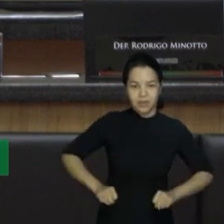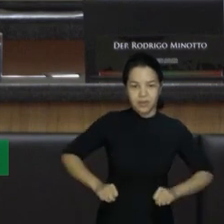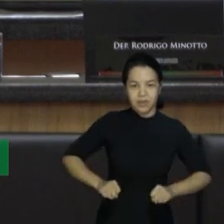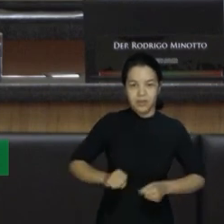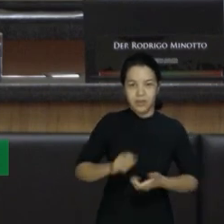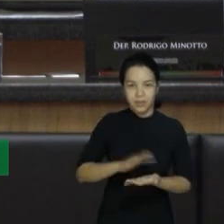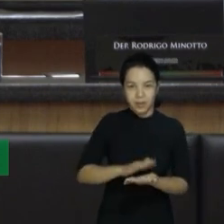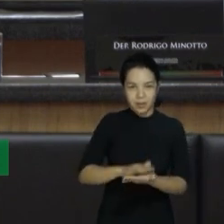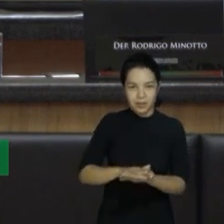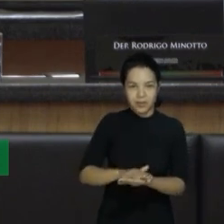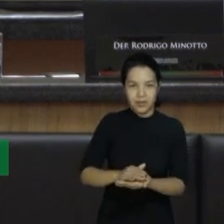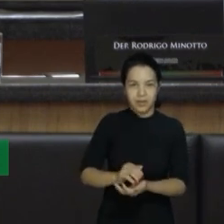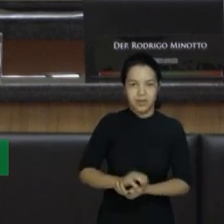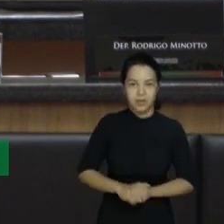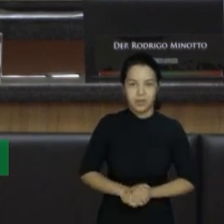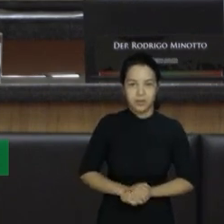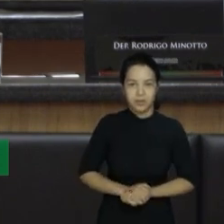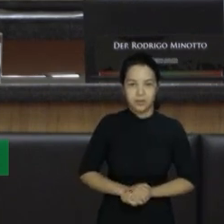Parabéns.